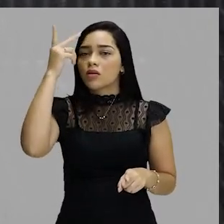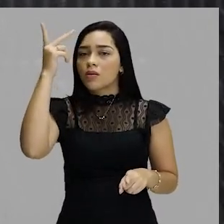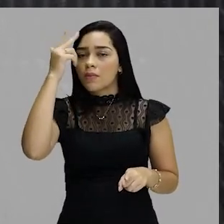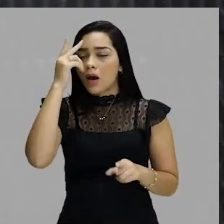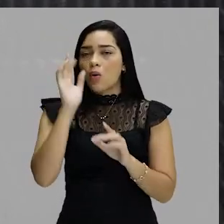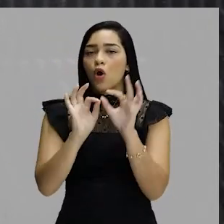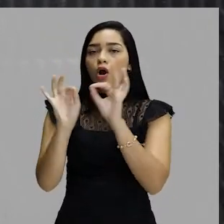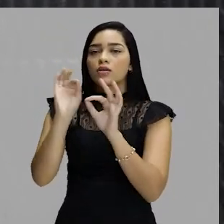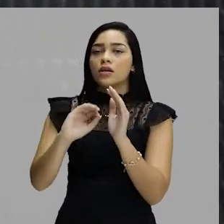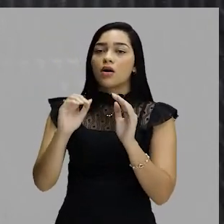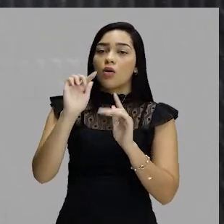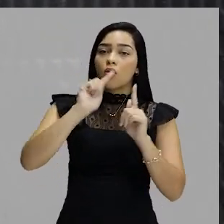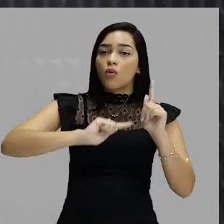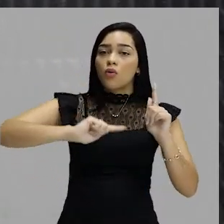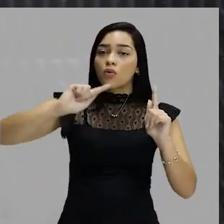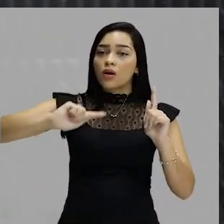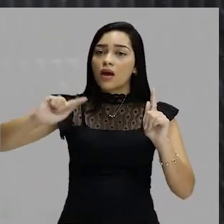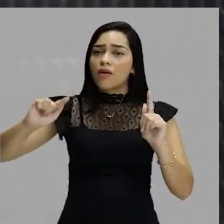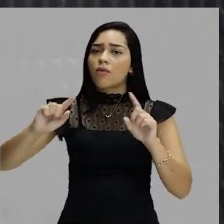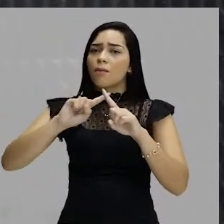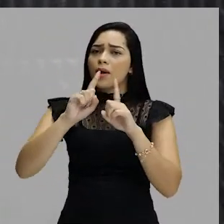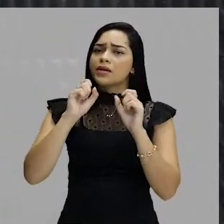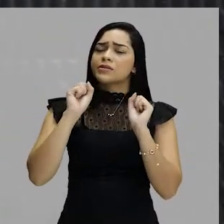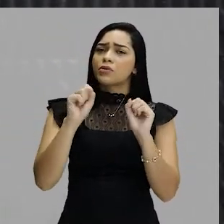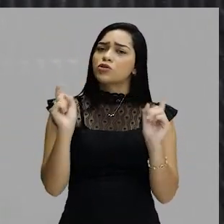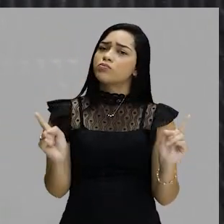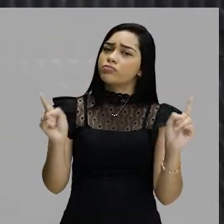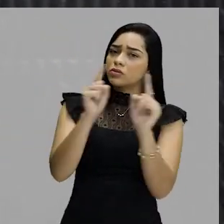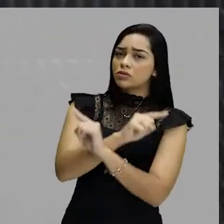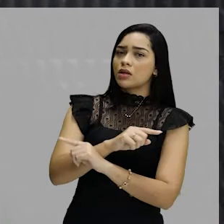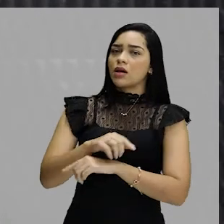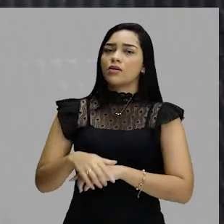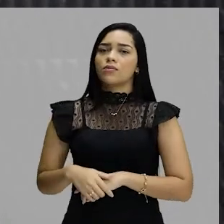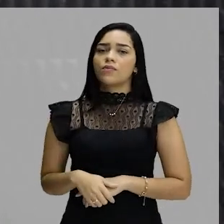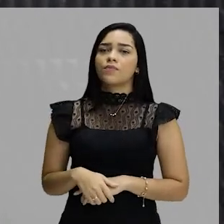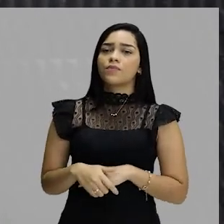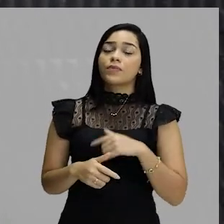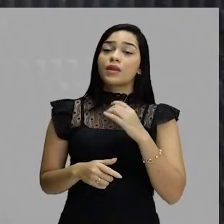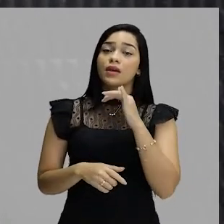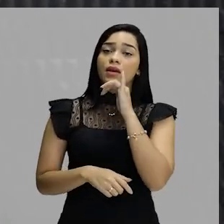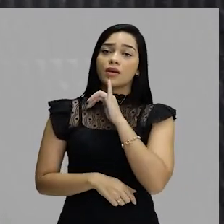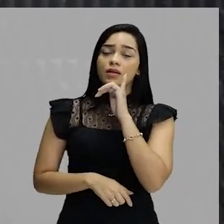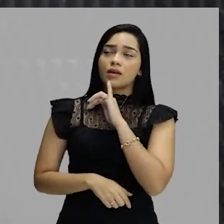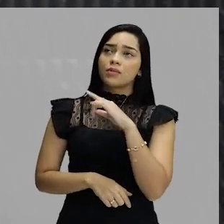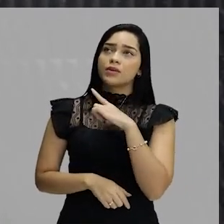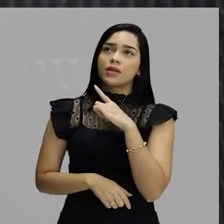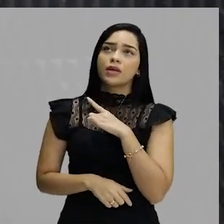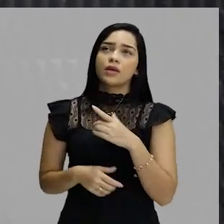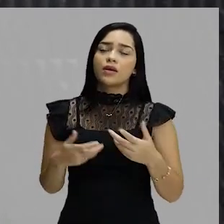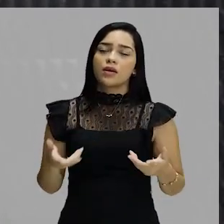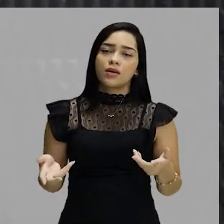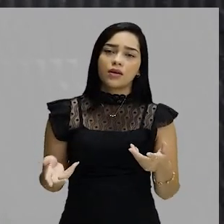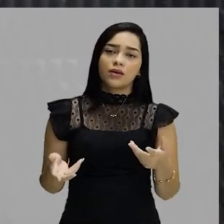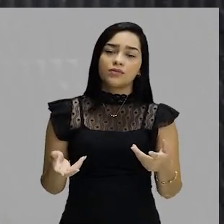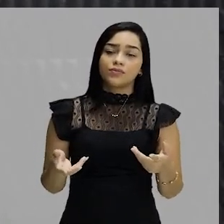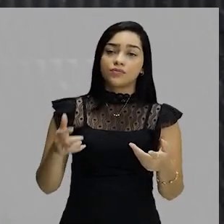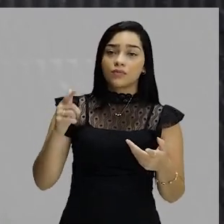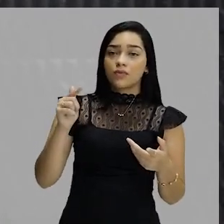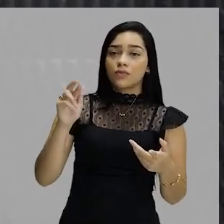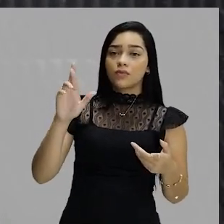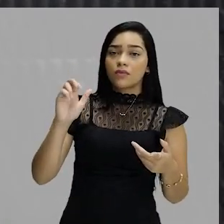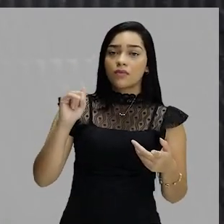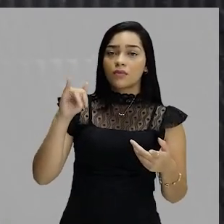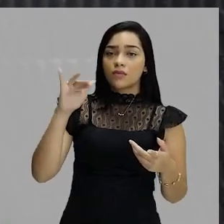o gráfico. Mas a gente pode fazer o processo contrário. Por exemplo, se eu tenho essa função, é o gráfico de